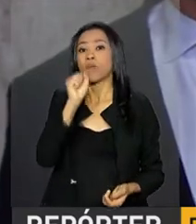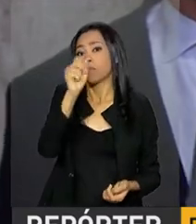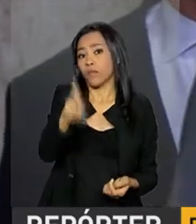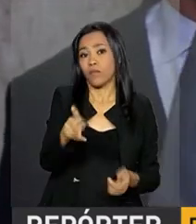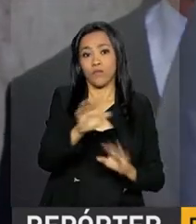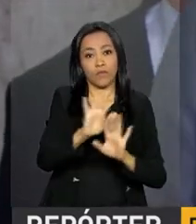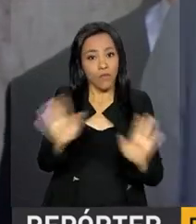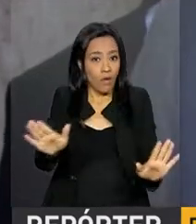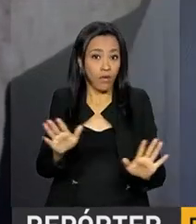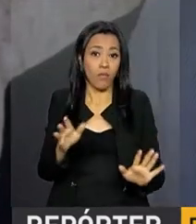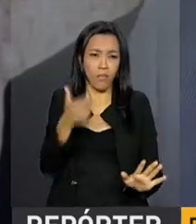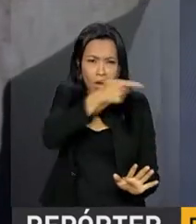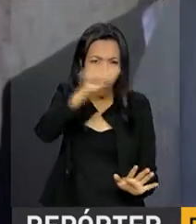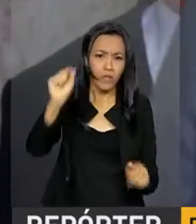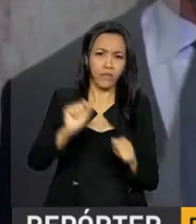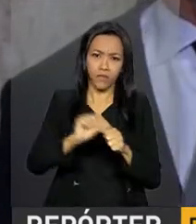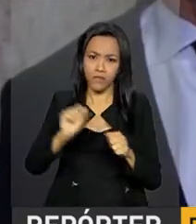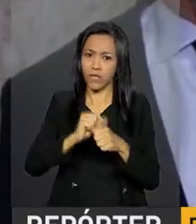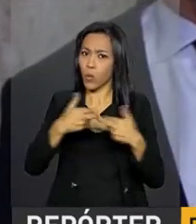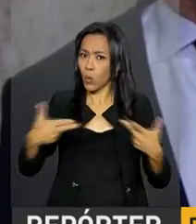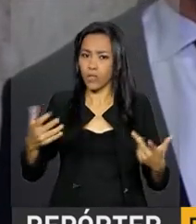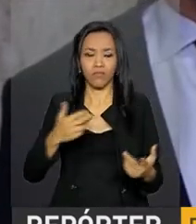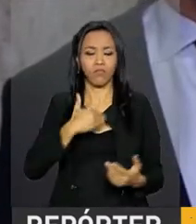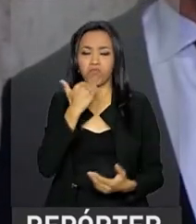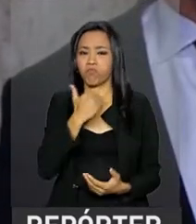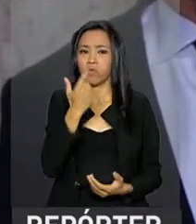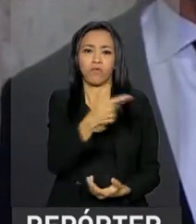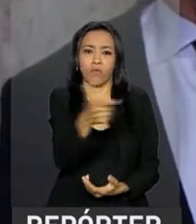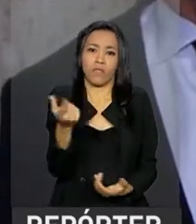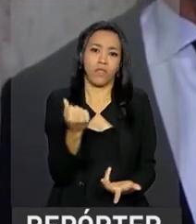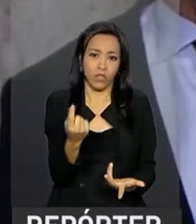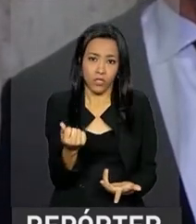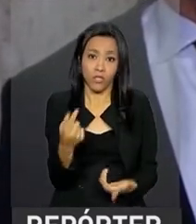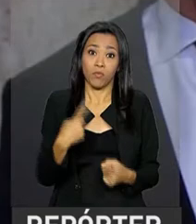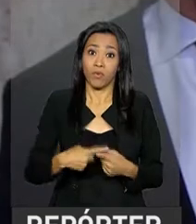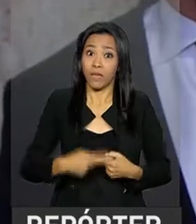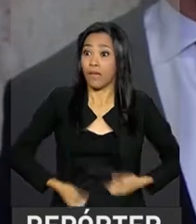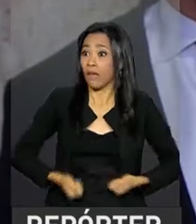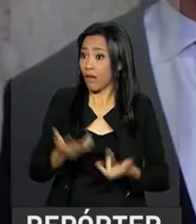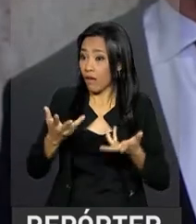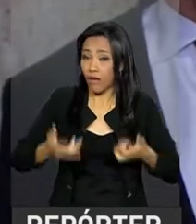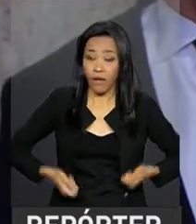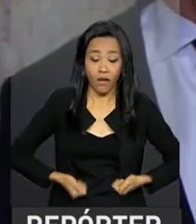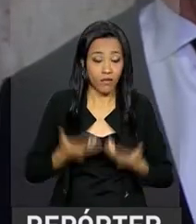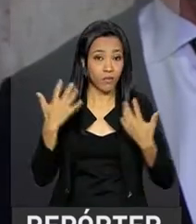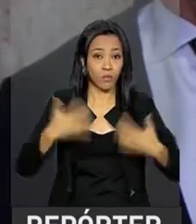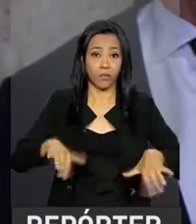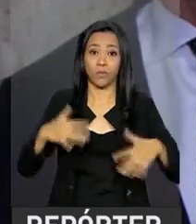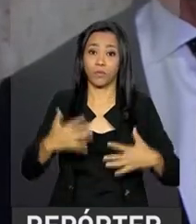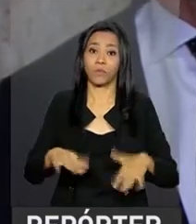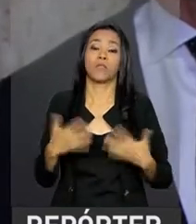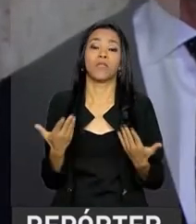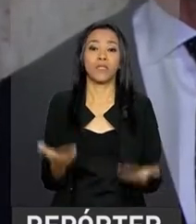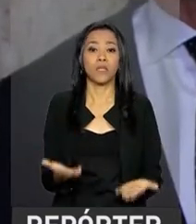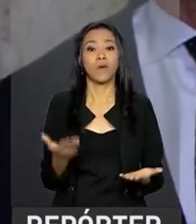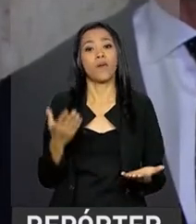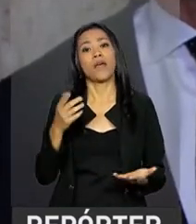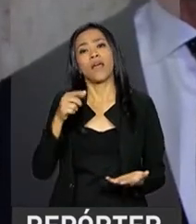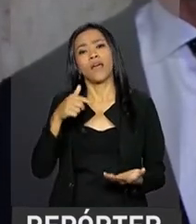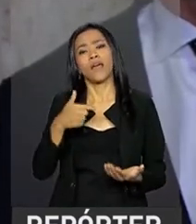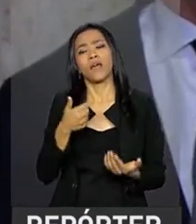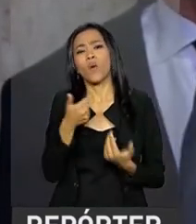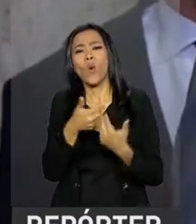nós a previdência hoje é o maior gasto é responsável maior aumento de gastos do governo então essas questões externas não